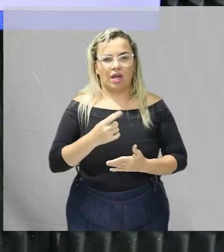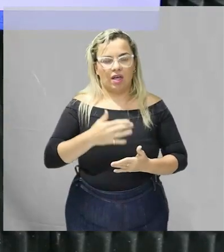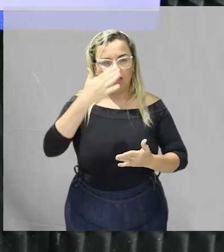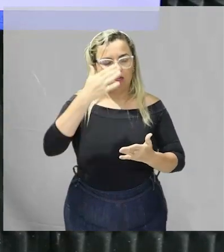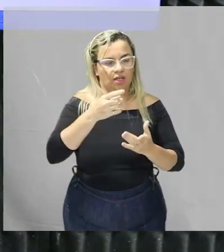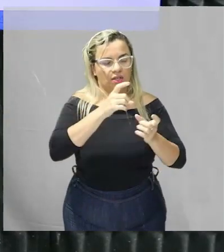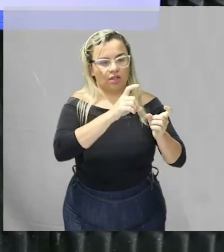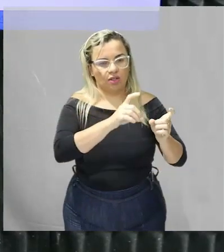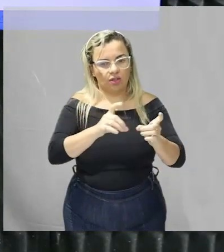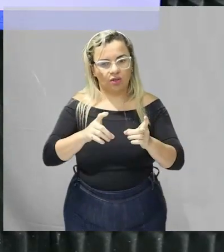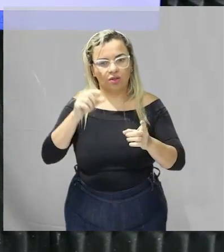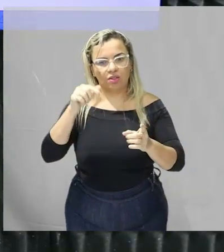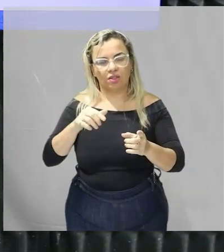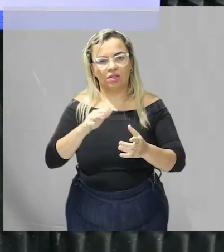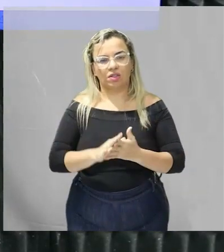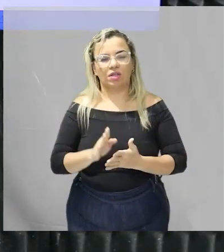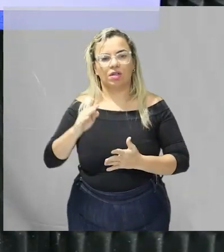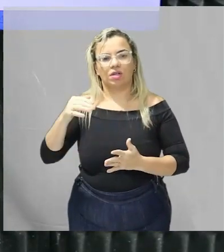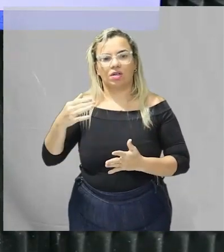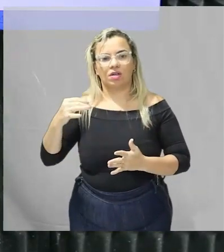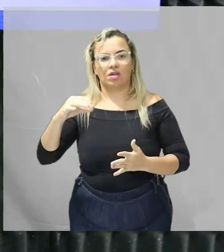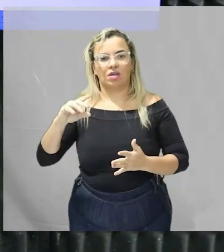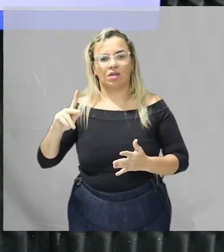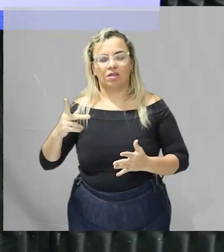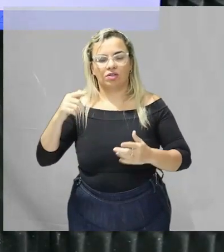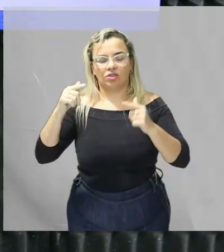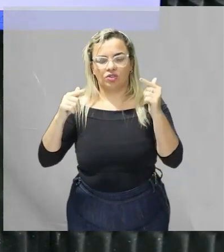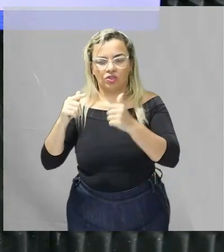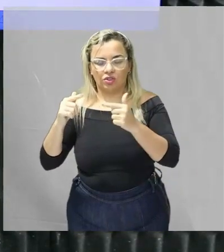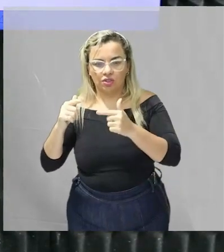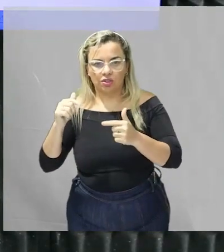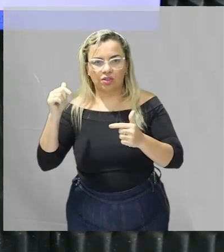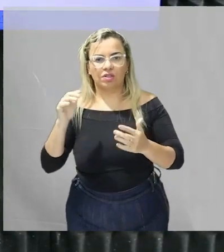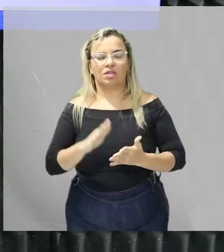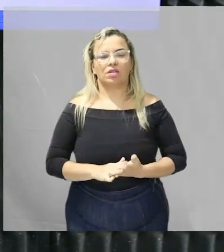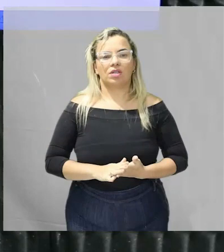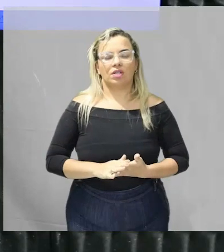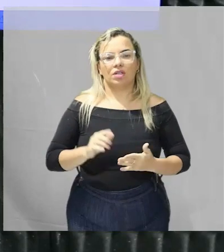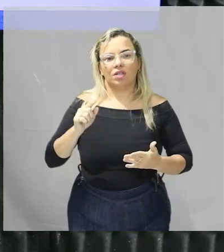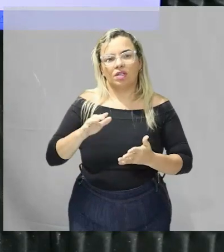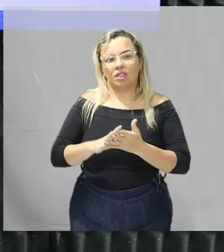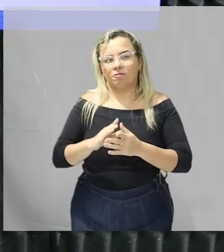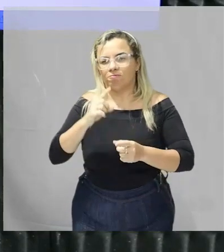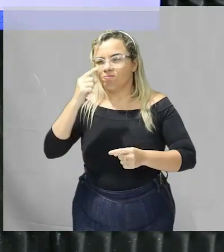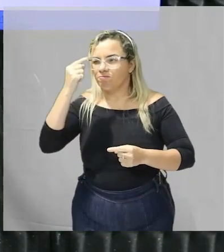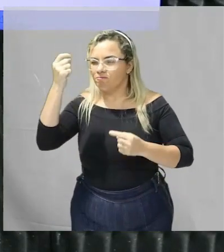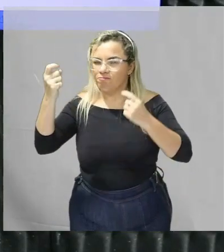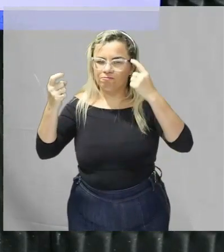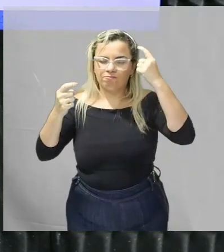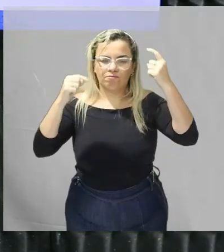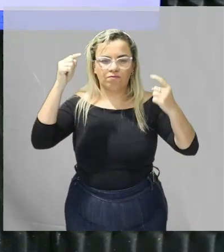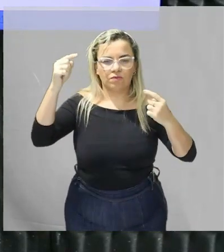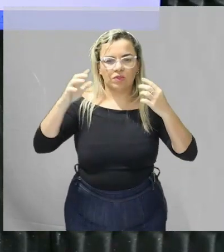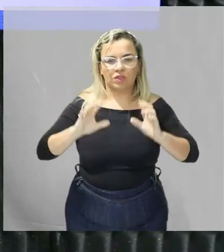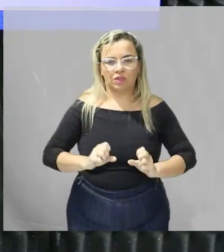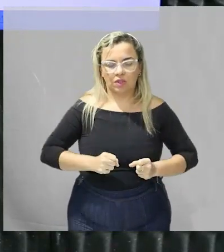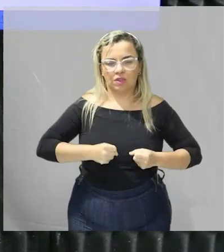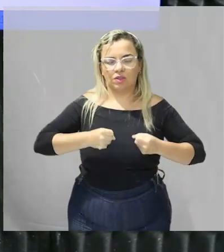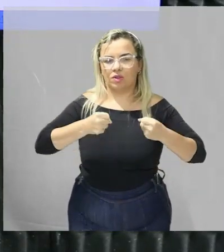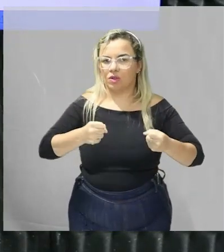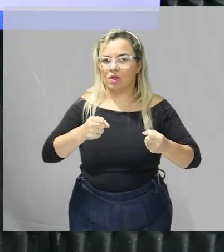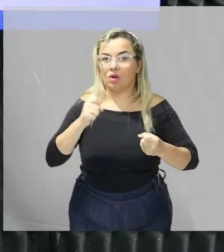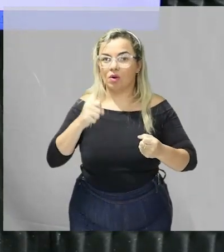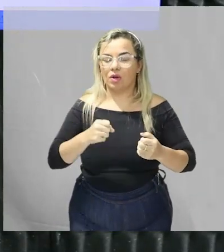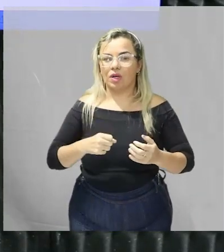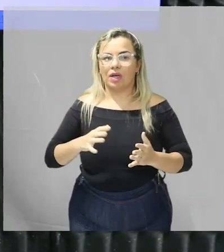prévia contra qualquer possível inimigo da América ou que, por exemplo, ameaçasse a paz global, tá certo? Então os Estados Unidos começam a se basear na sua